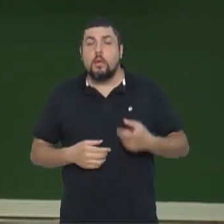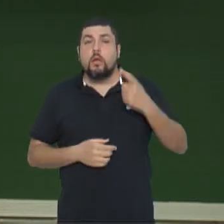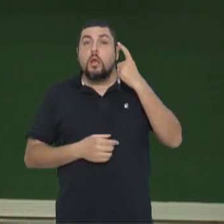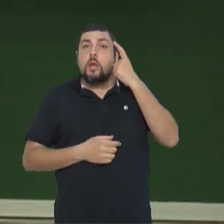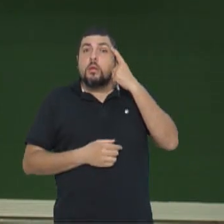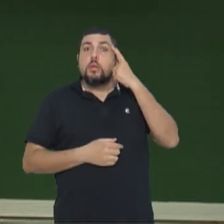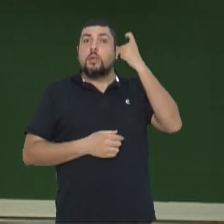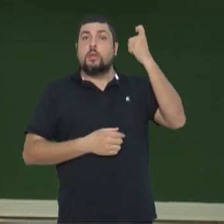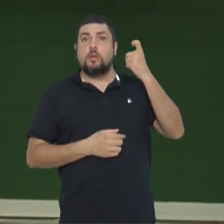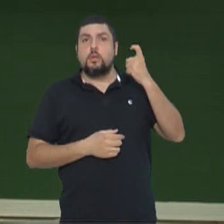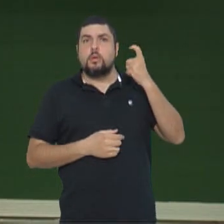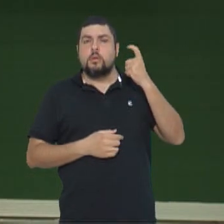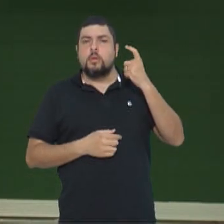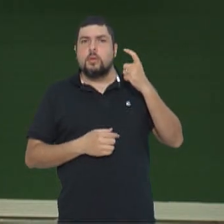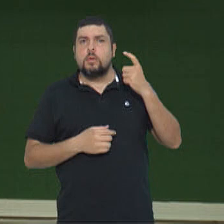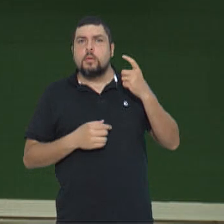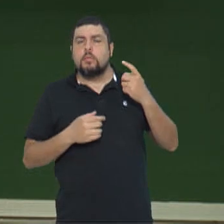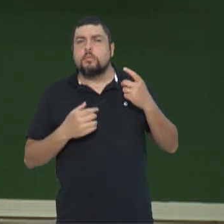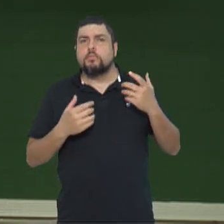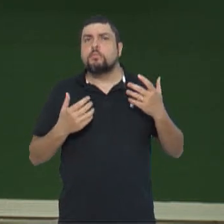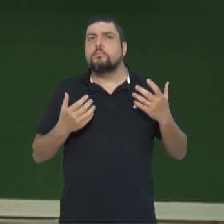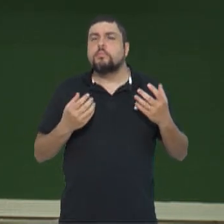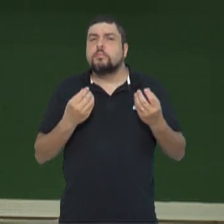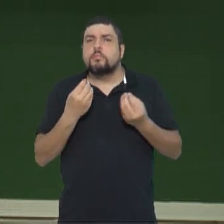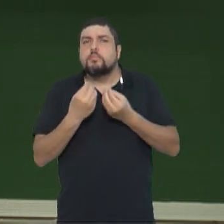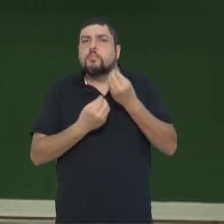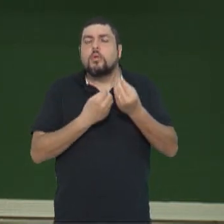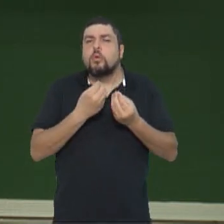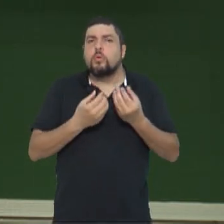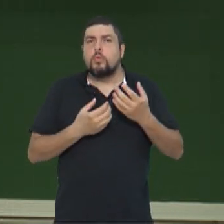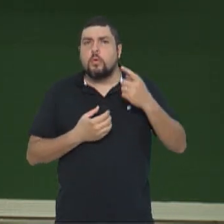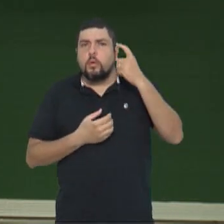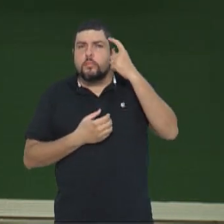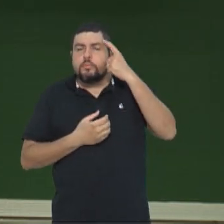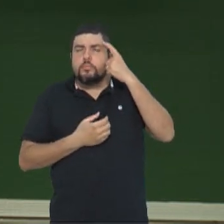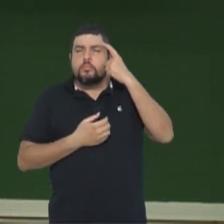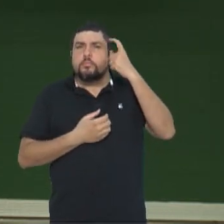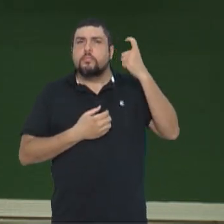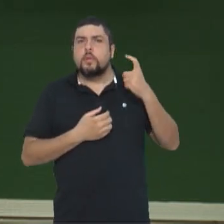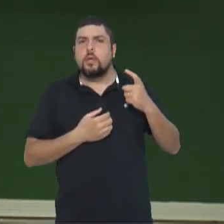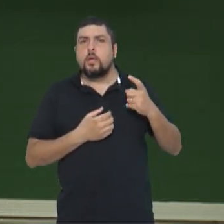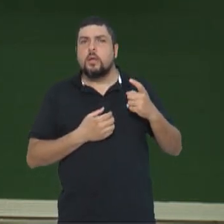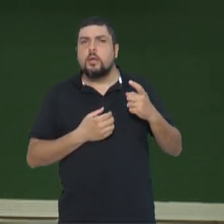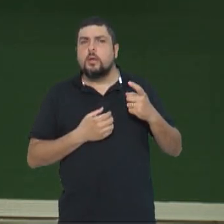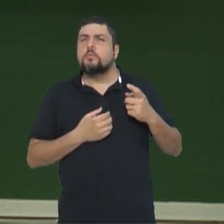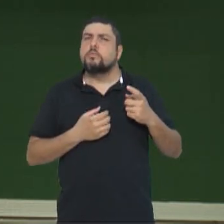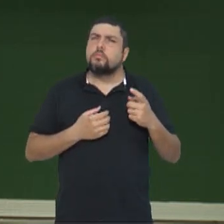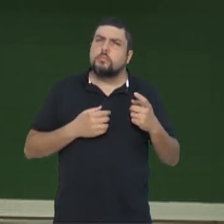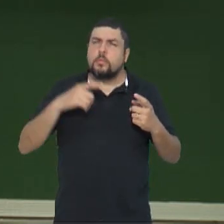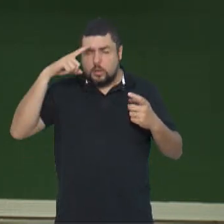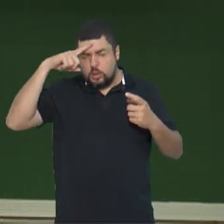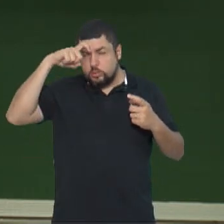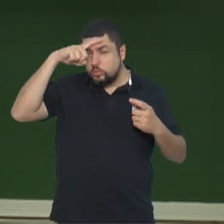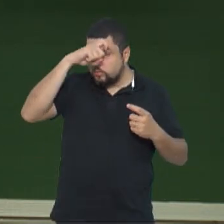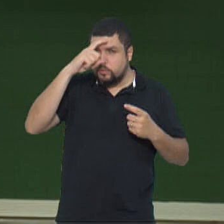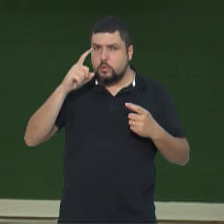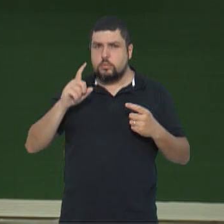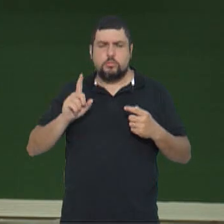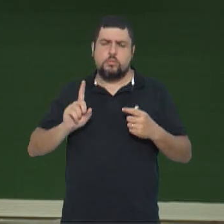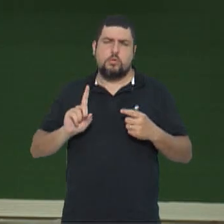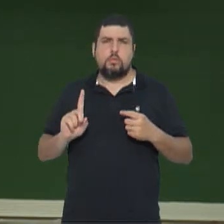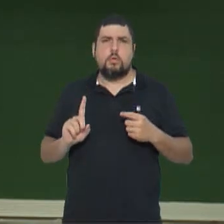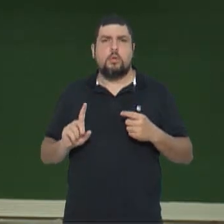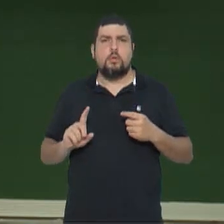gente? Ter uma ideia, né? A gente pode pensar isso, ter uma ideia não é tão difícil assim. Mas